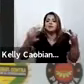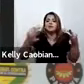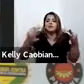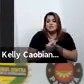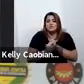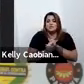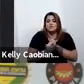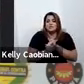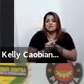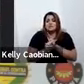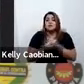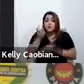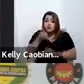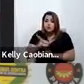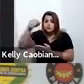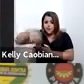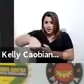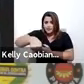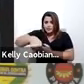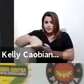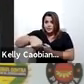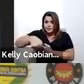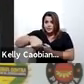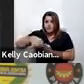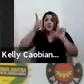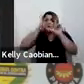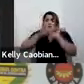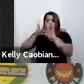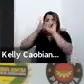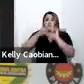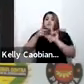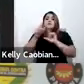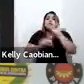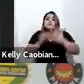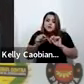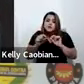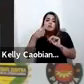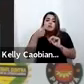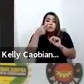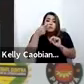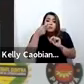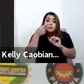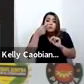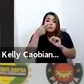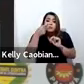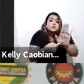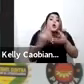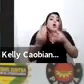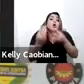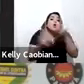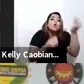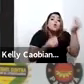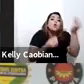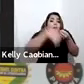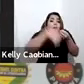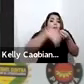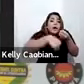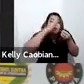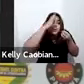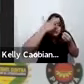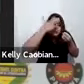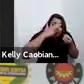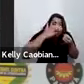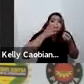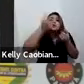nós vamos passar para vocês também a evolução da pandemia, né, os números, e depois temos as falas dos nossos articulistas. Primeiro